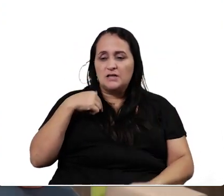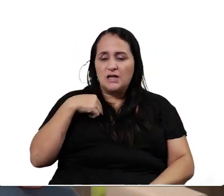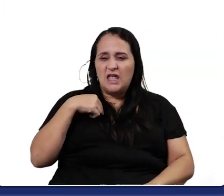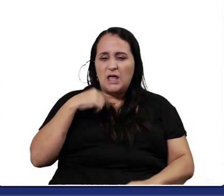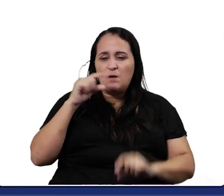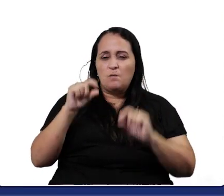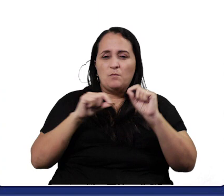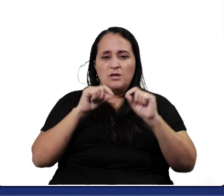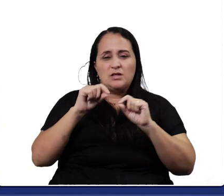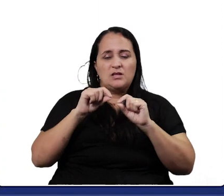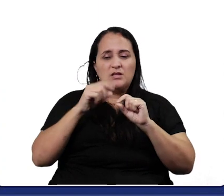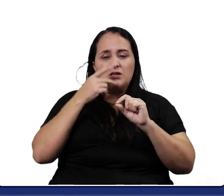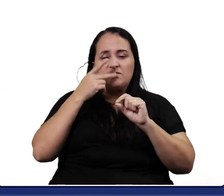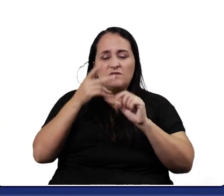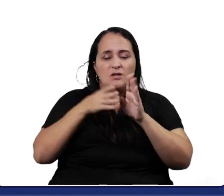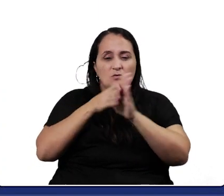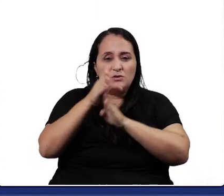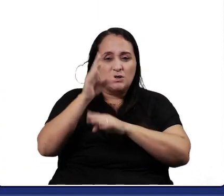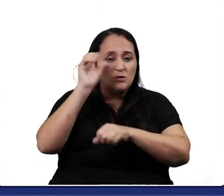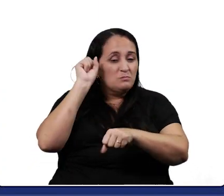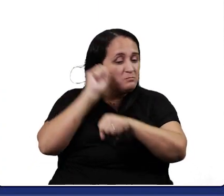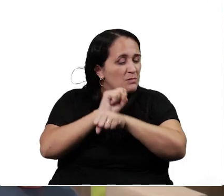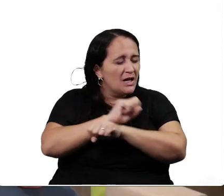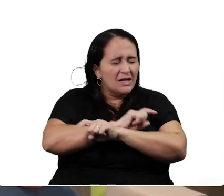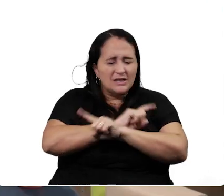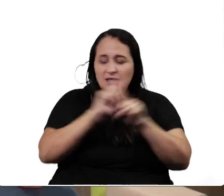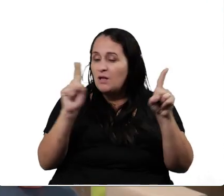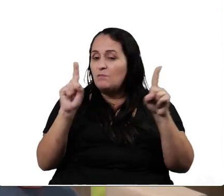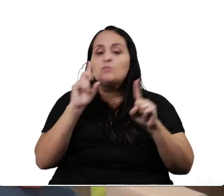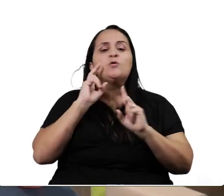todos, não pare.